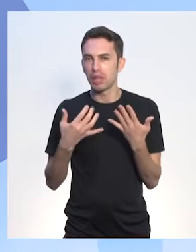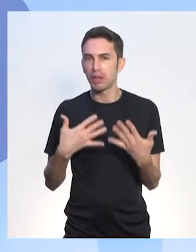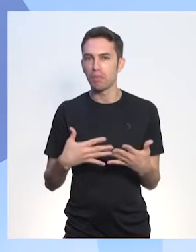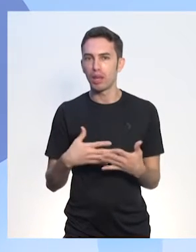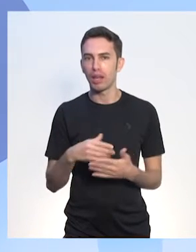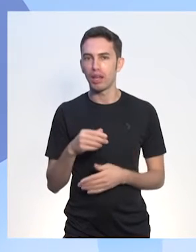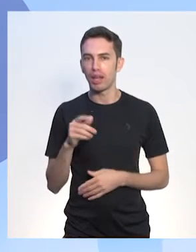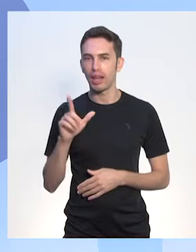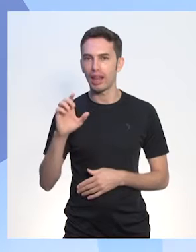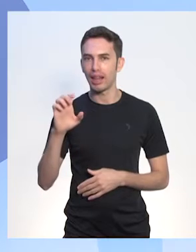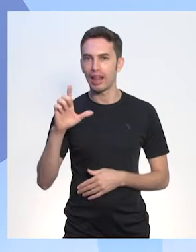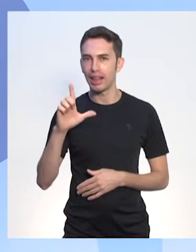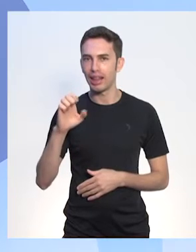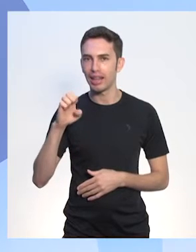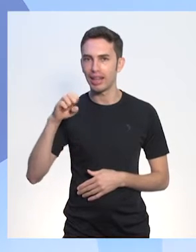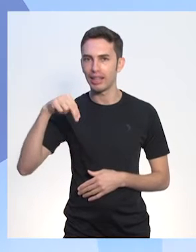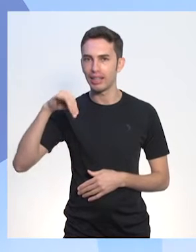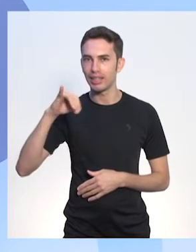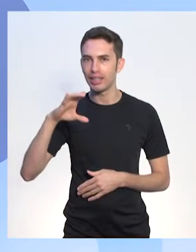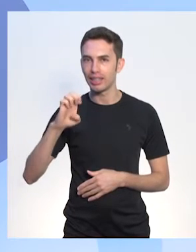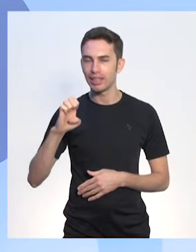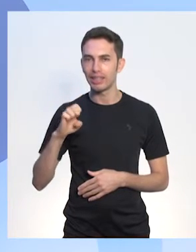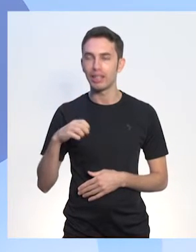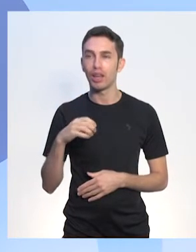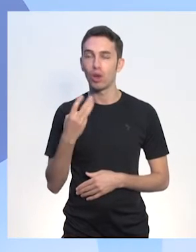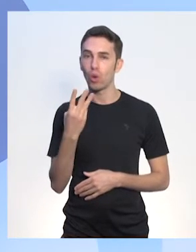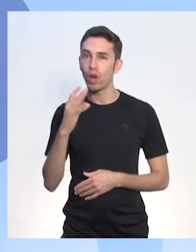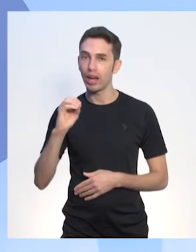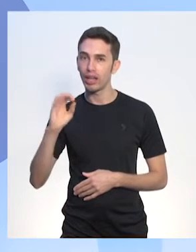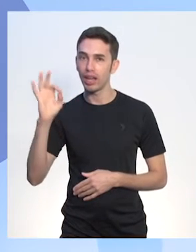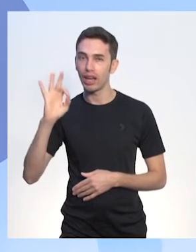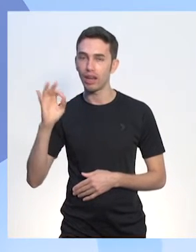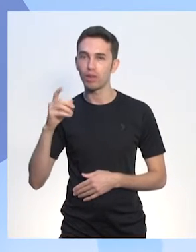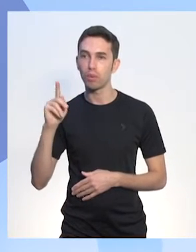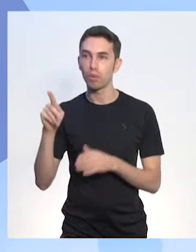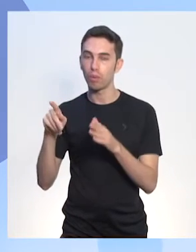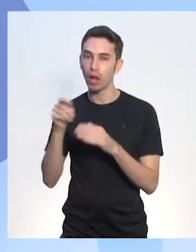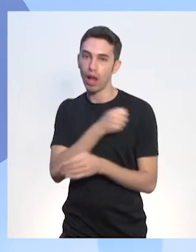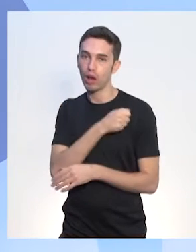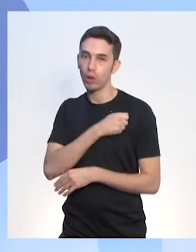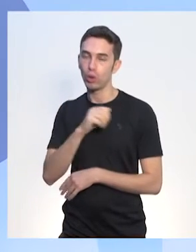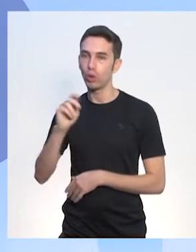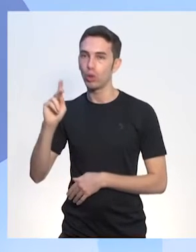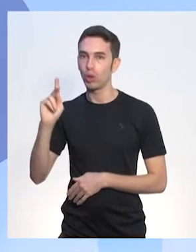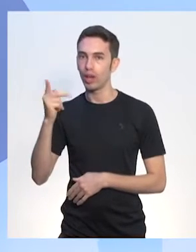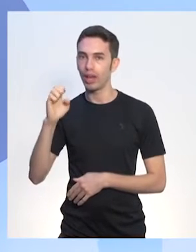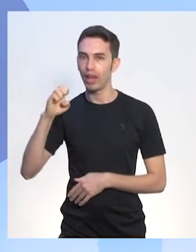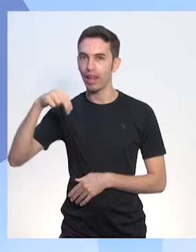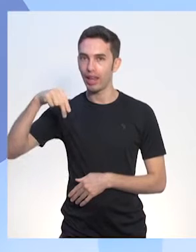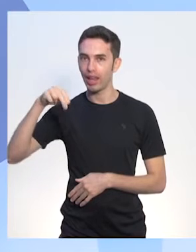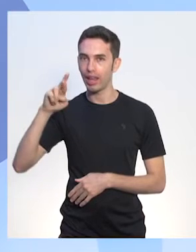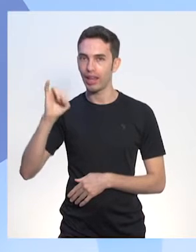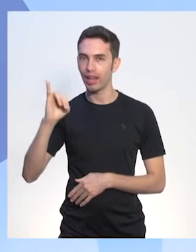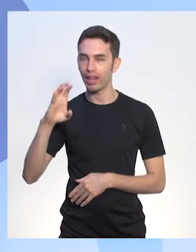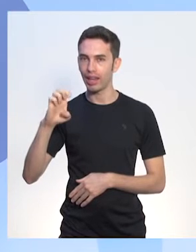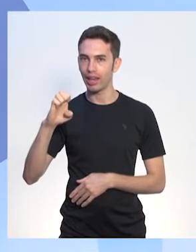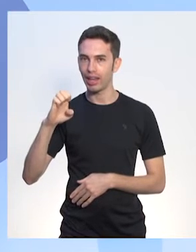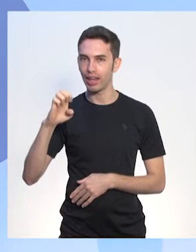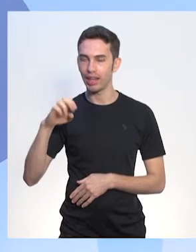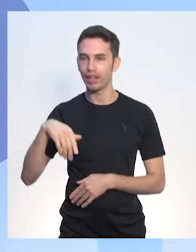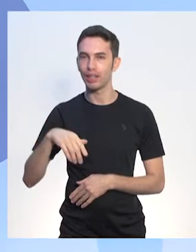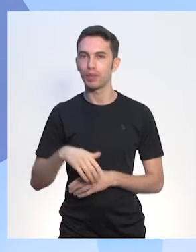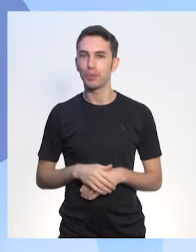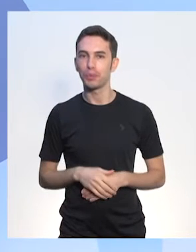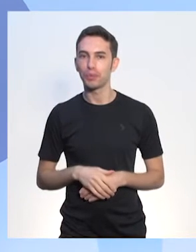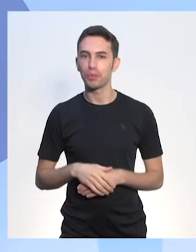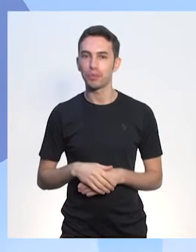A professora Helenice, tá? Ela diz 40 graus, o aluno Henrique, lá da PEI Fioravante, lá de Presidente Prudente. Tá